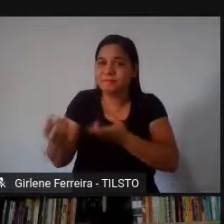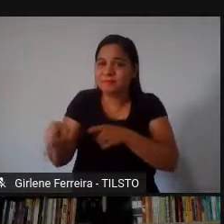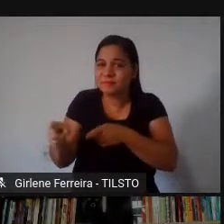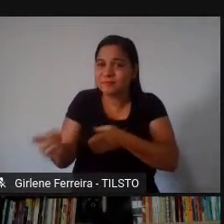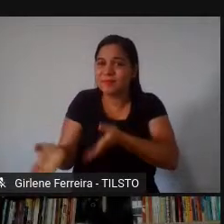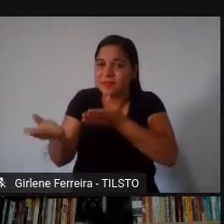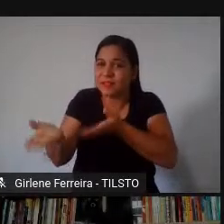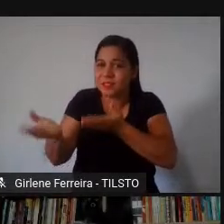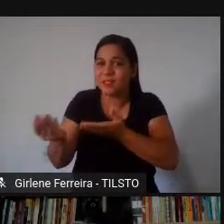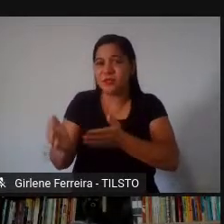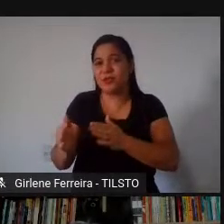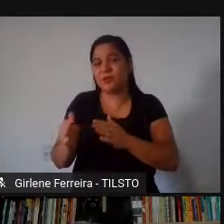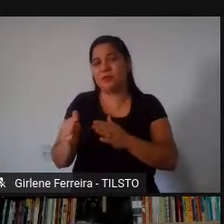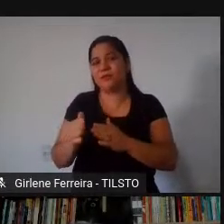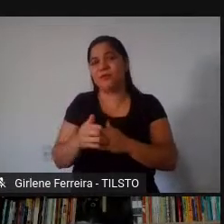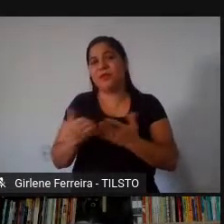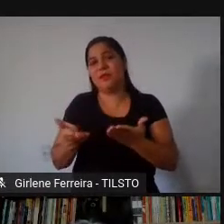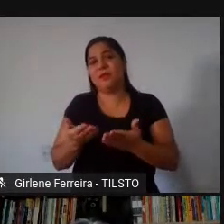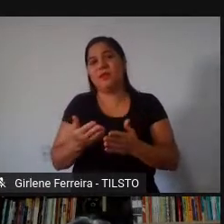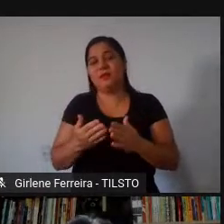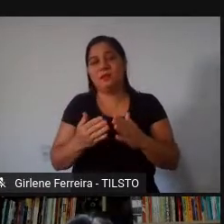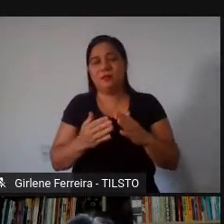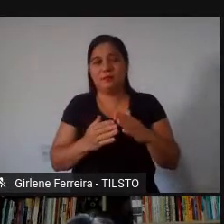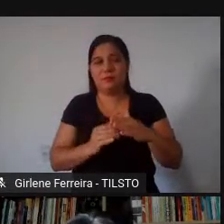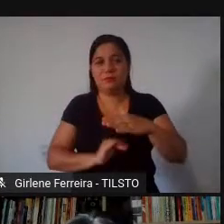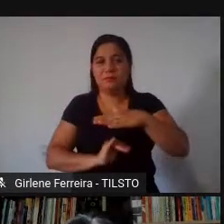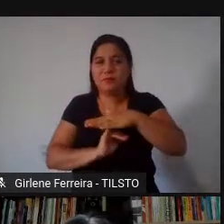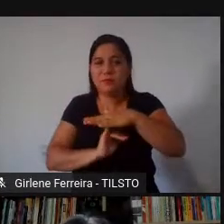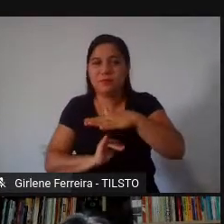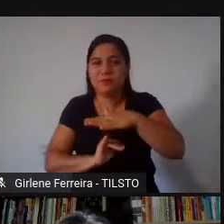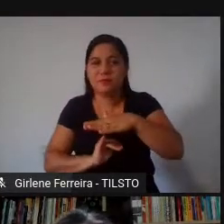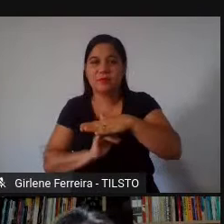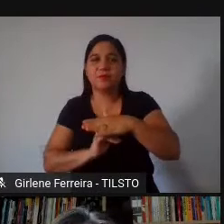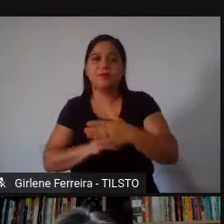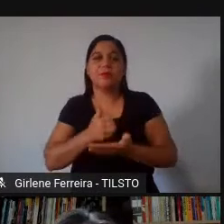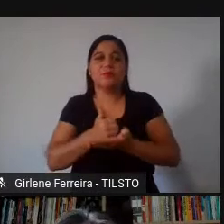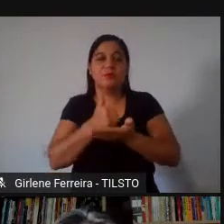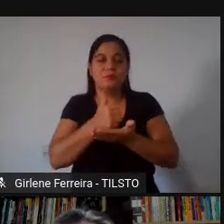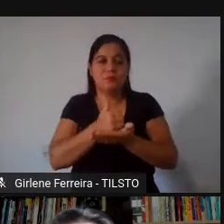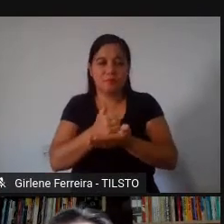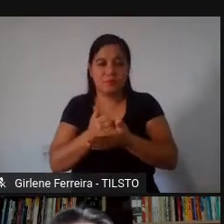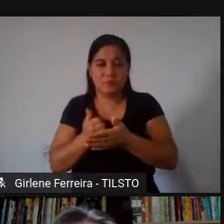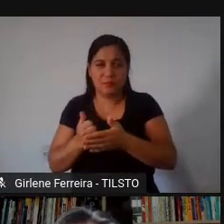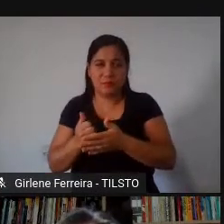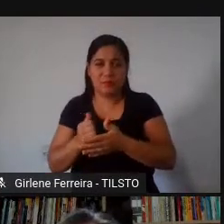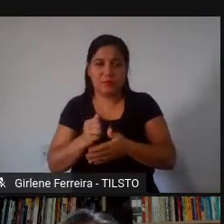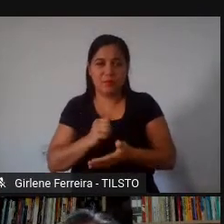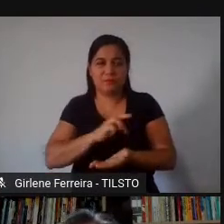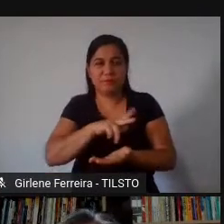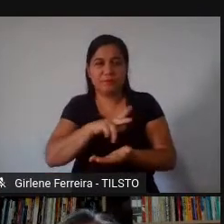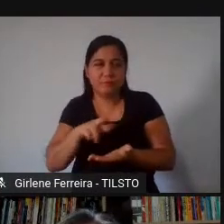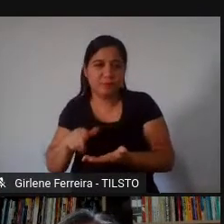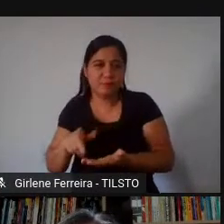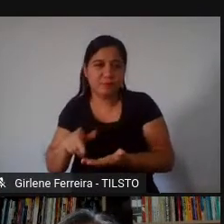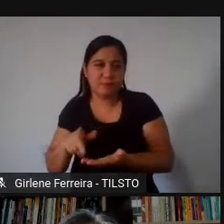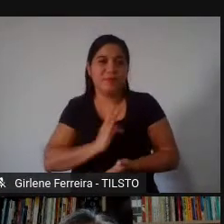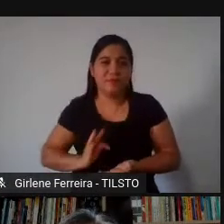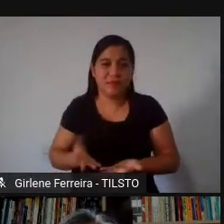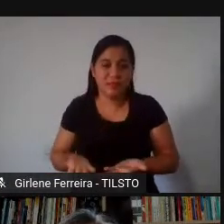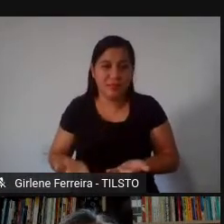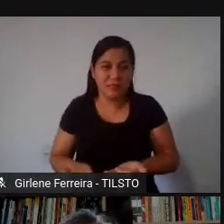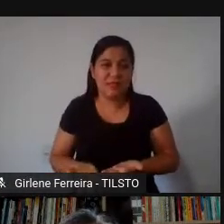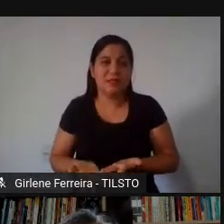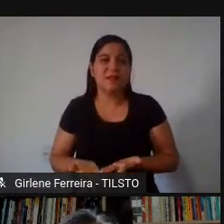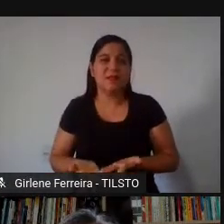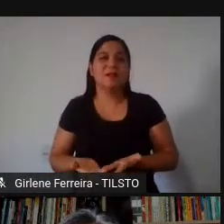tá falando aqui dos institutos federais, então, conforme já comentaram aqui, é um lugar bastante